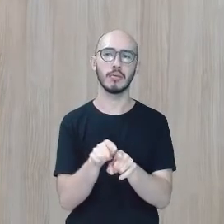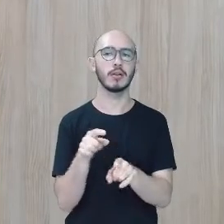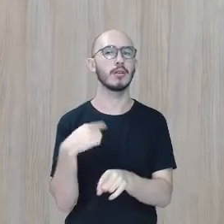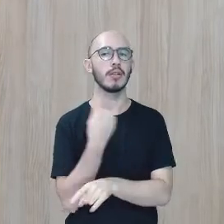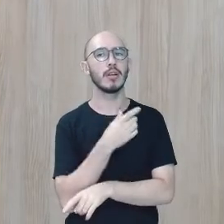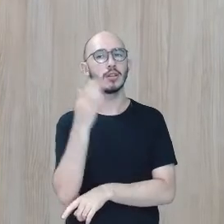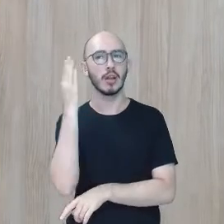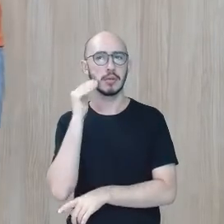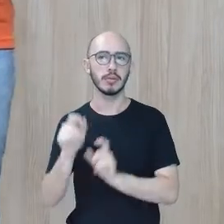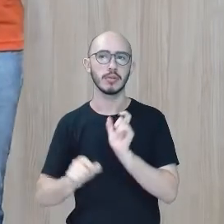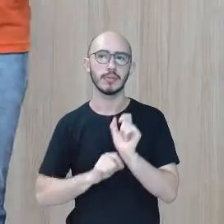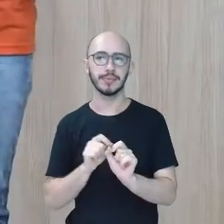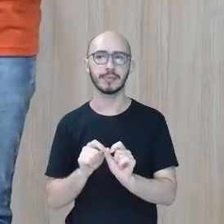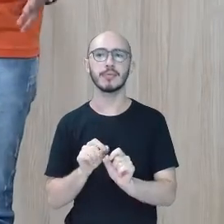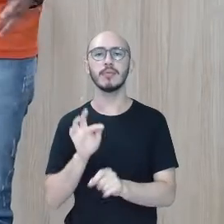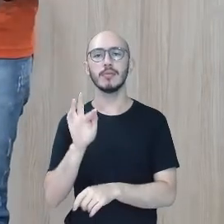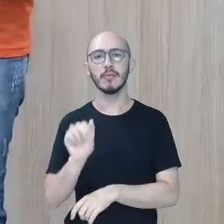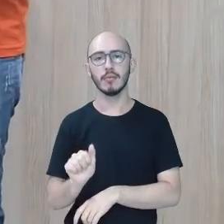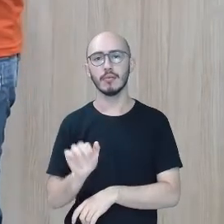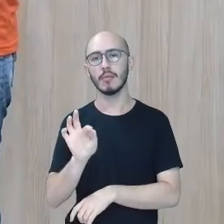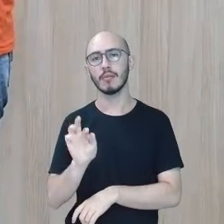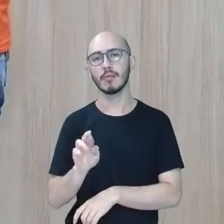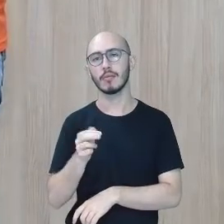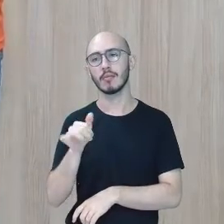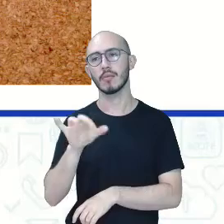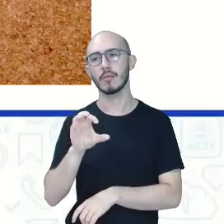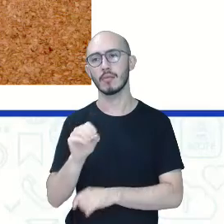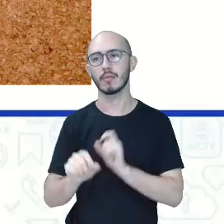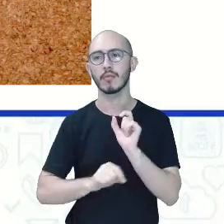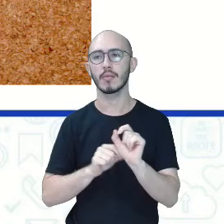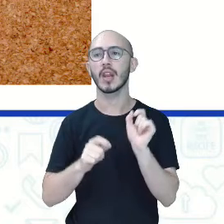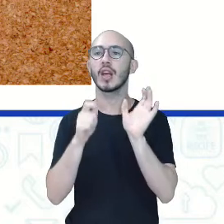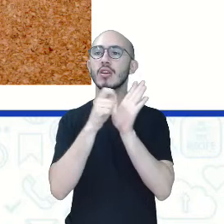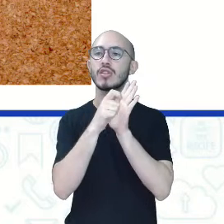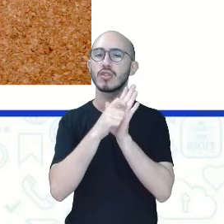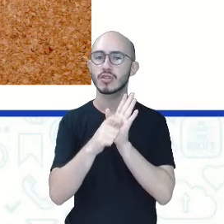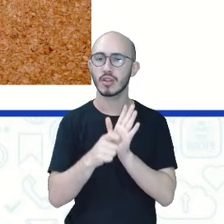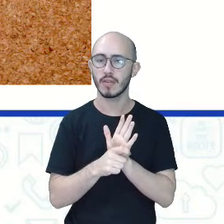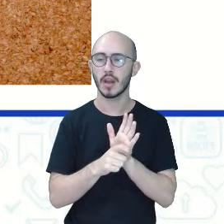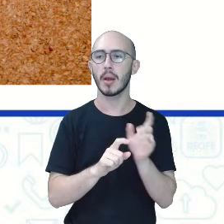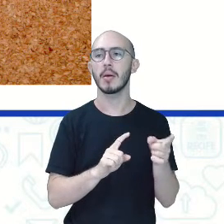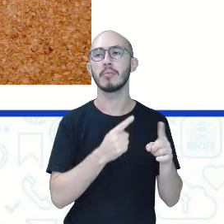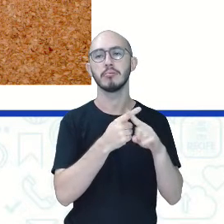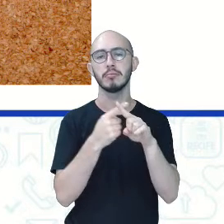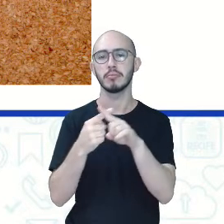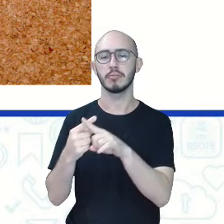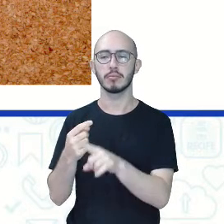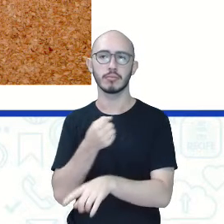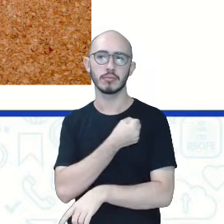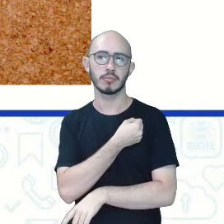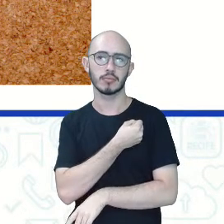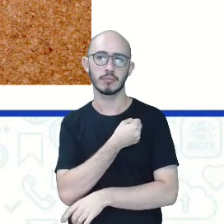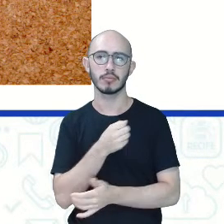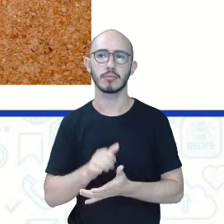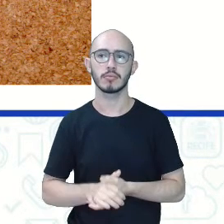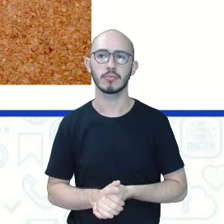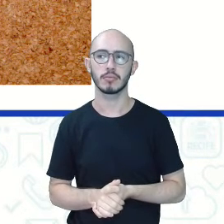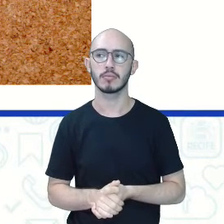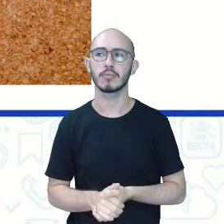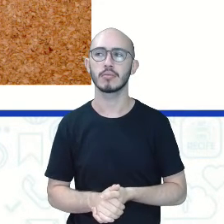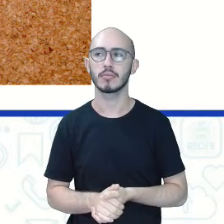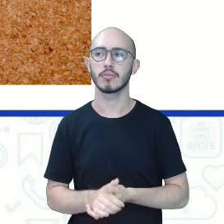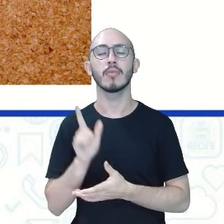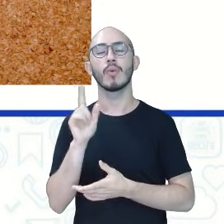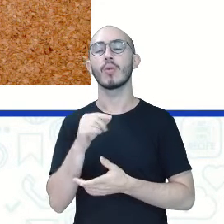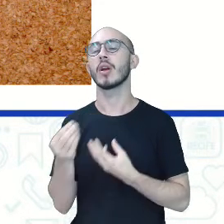por definição, que fatoração é você escrever, certo? Determinado número ou determinada expressão